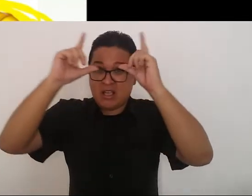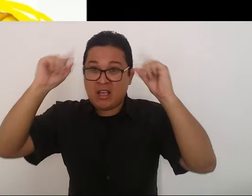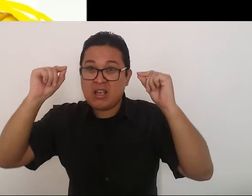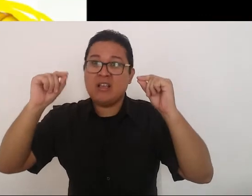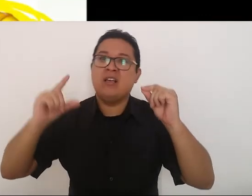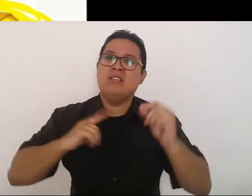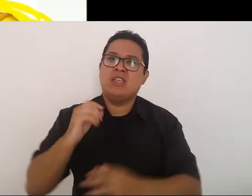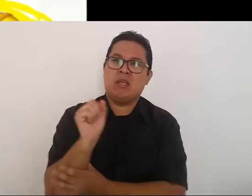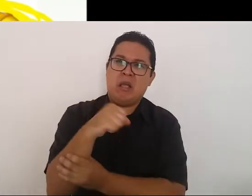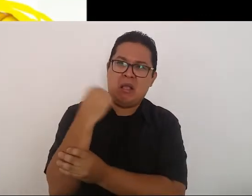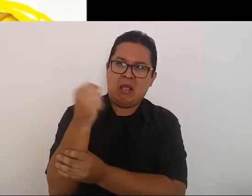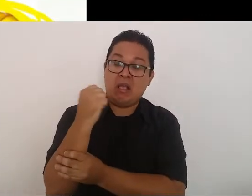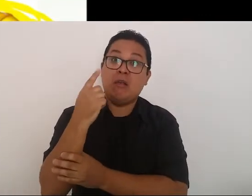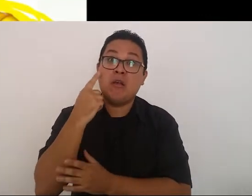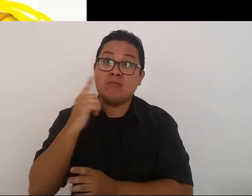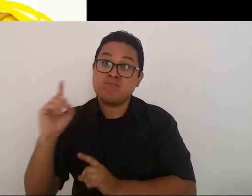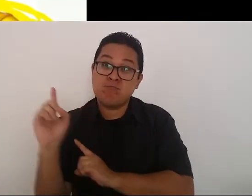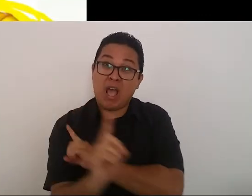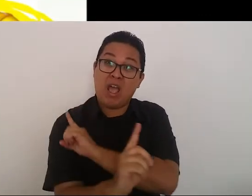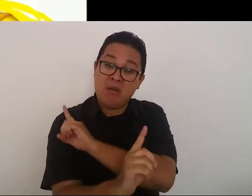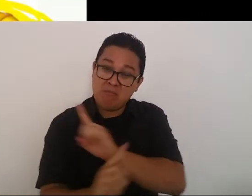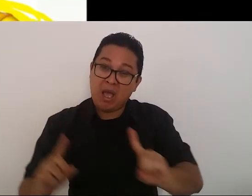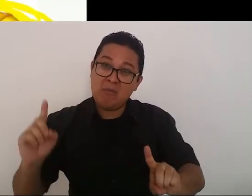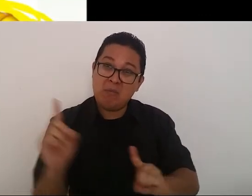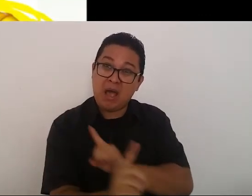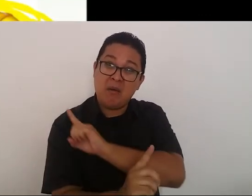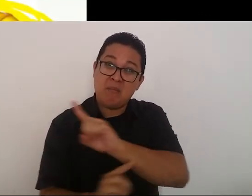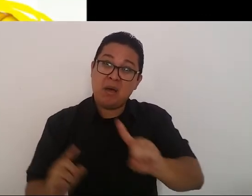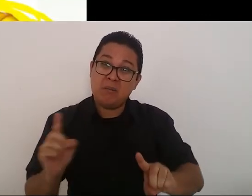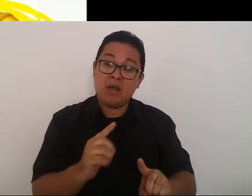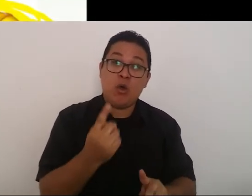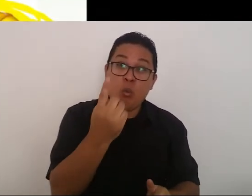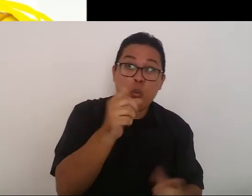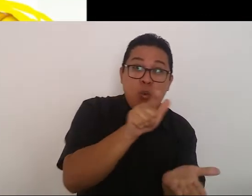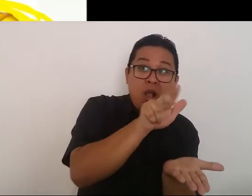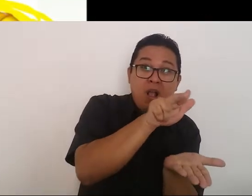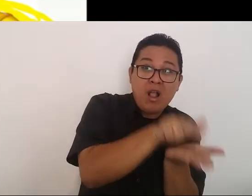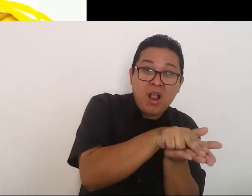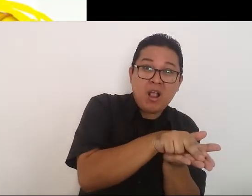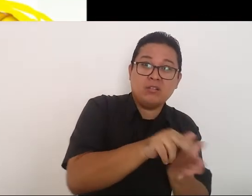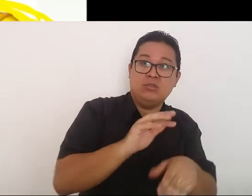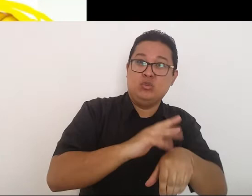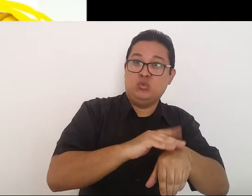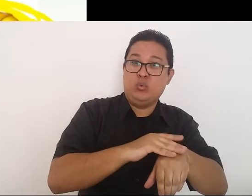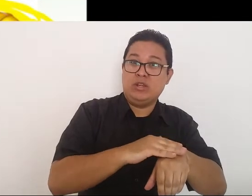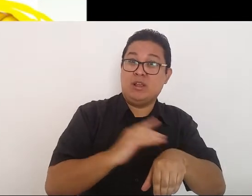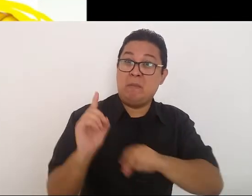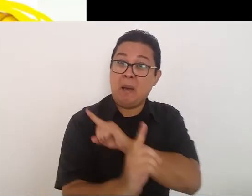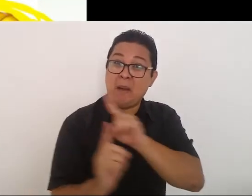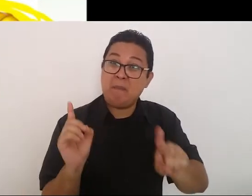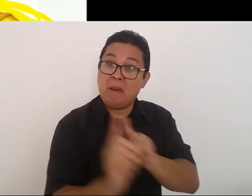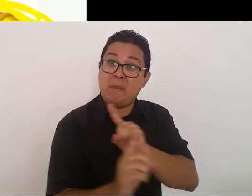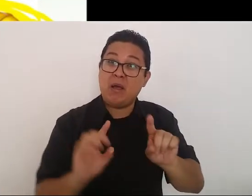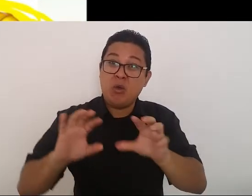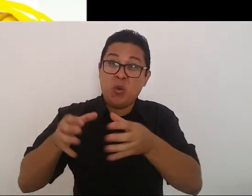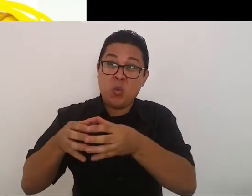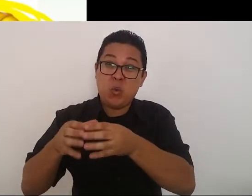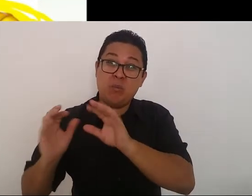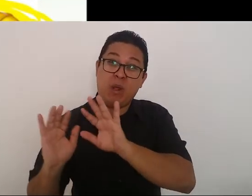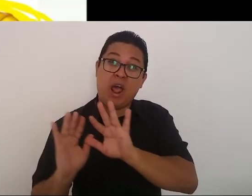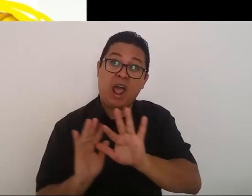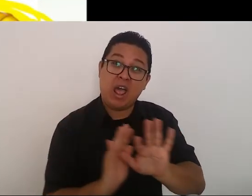de enfermagem, o fisioterapeuta atuando ali na fisioterapia, na intubação. Então, uma quantidade enorme de